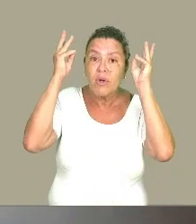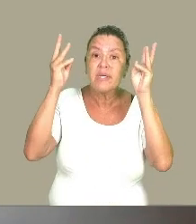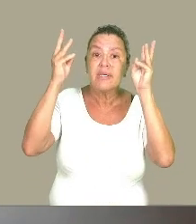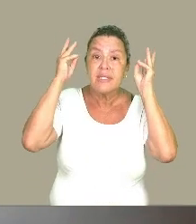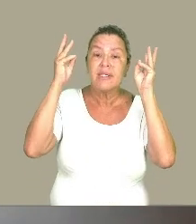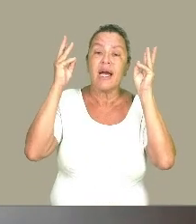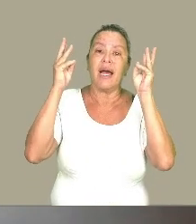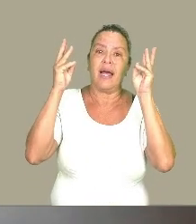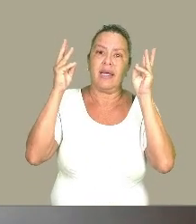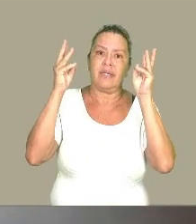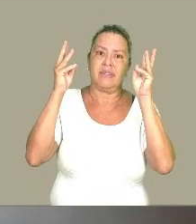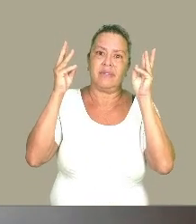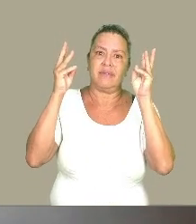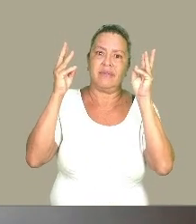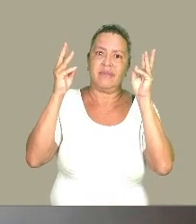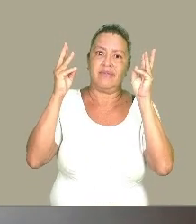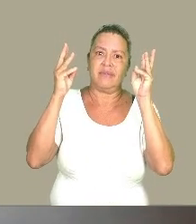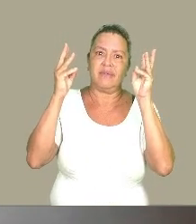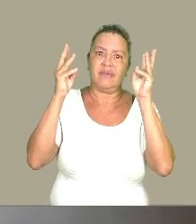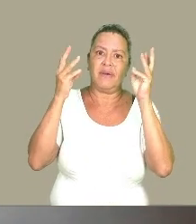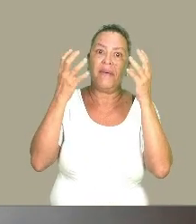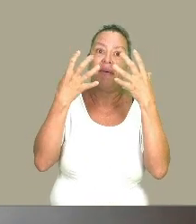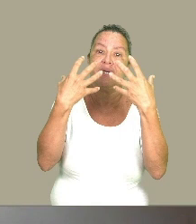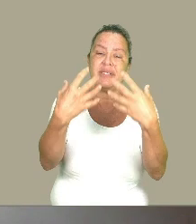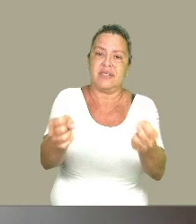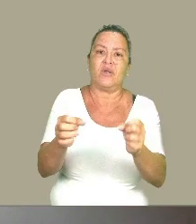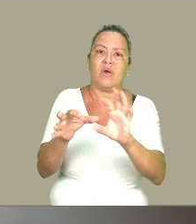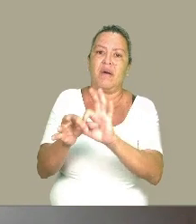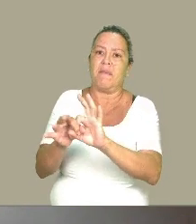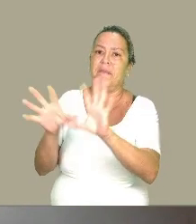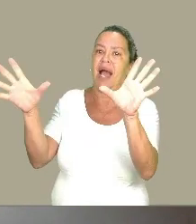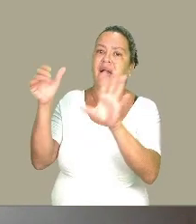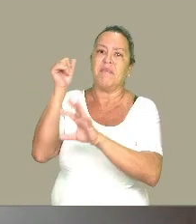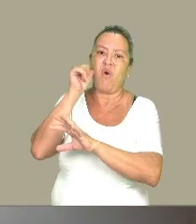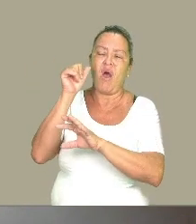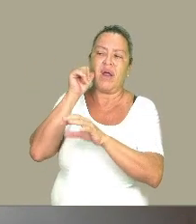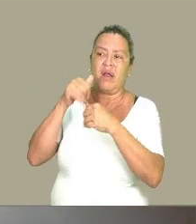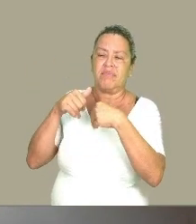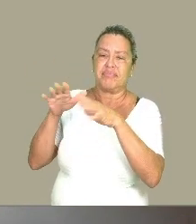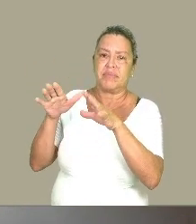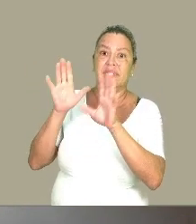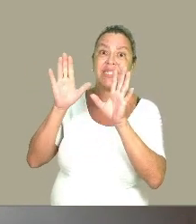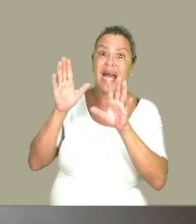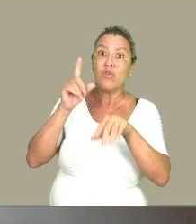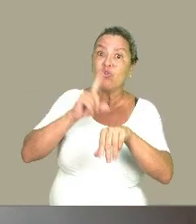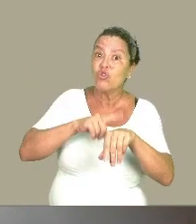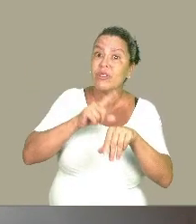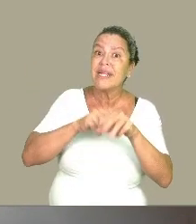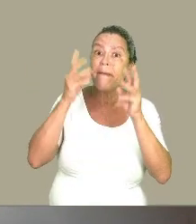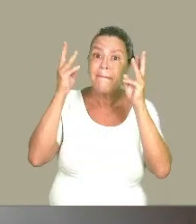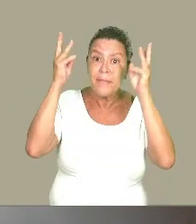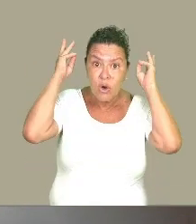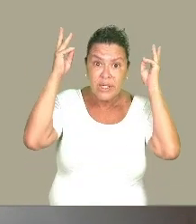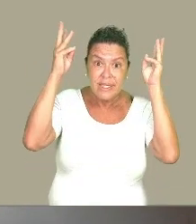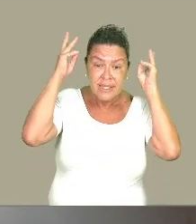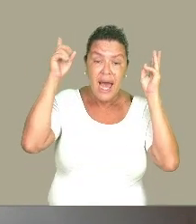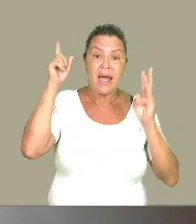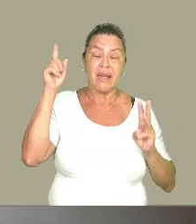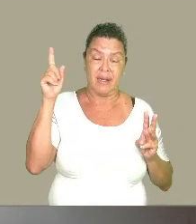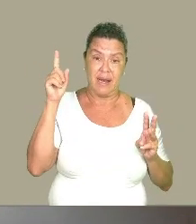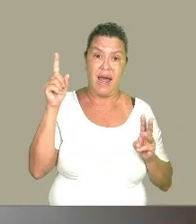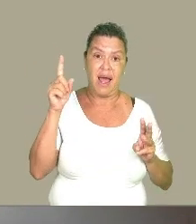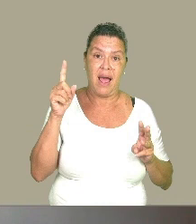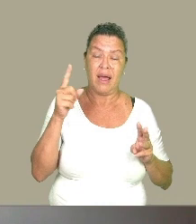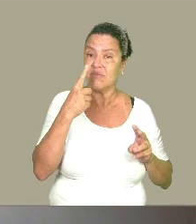que despedisseis vossas mulheres. Já ao tempo de Moisés, não sendo a afeição mútua